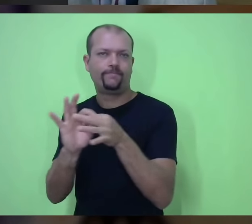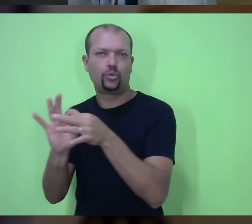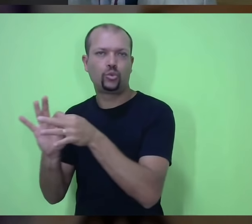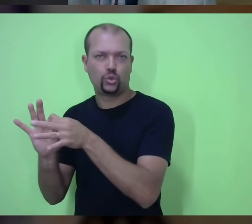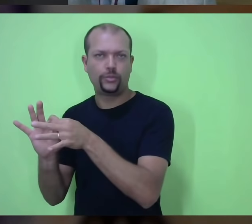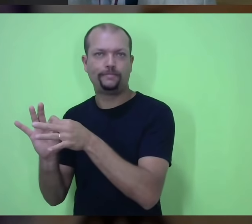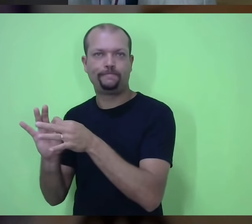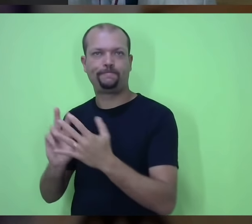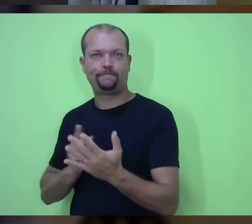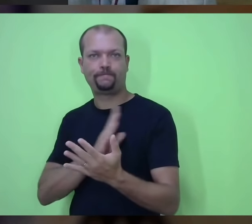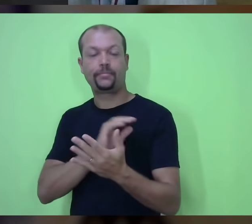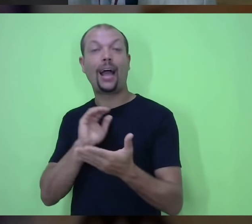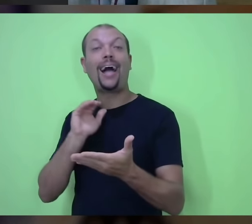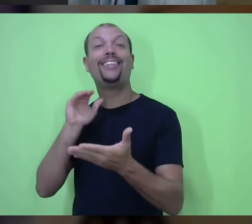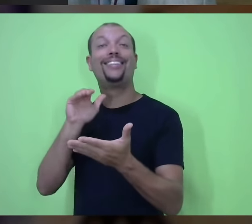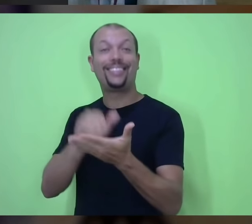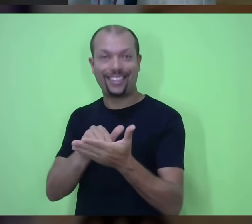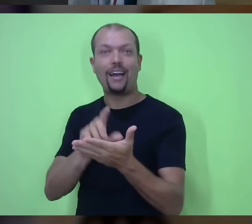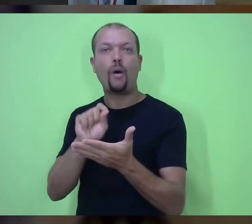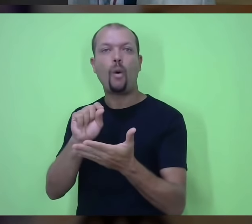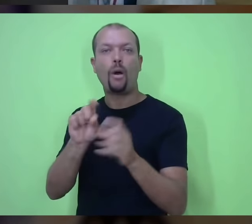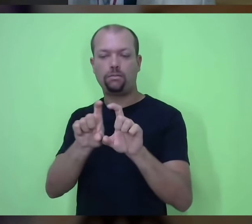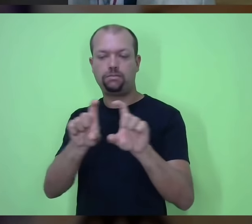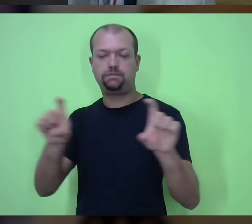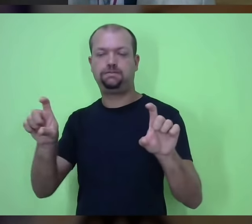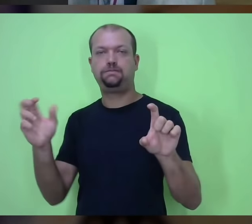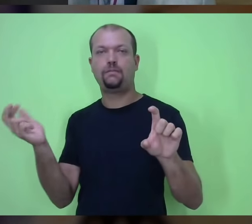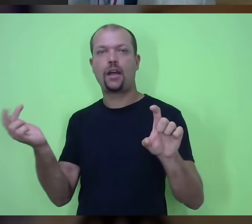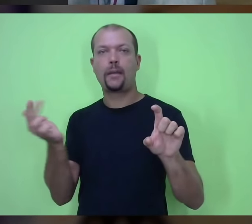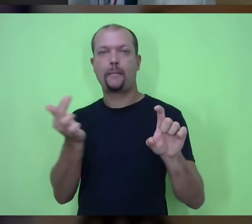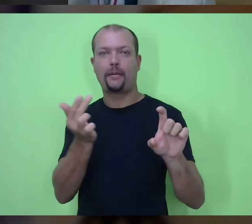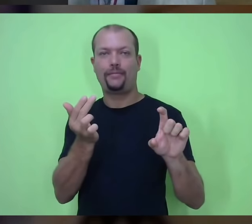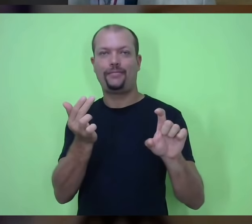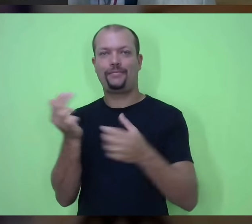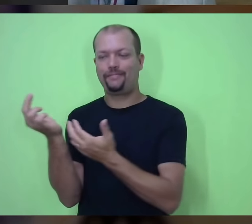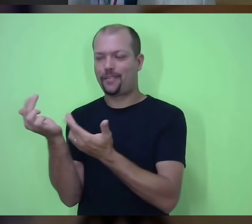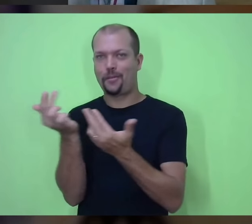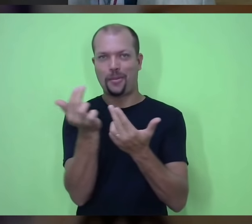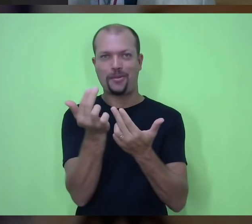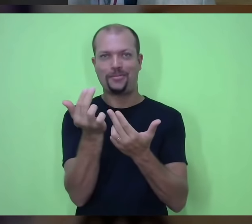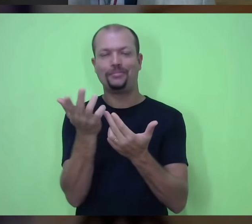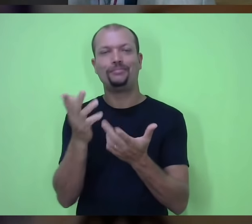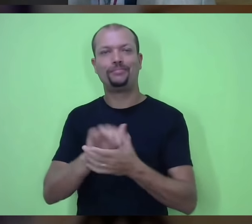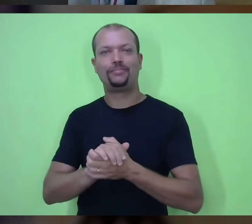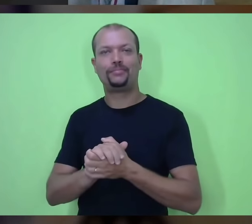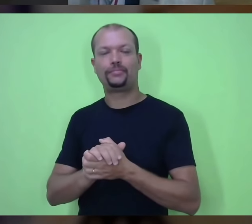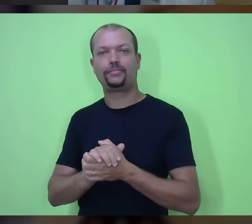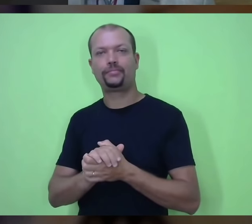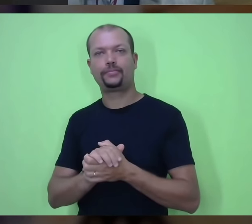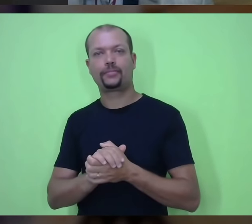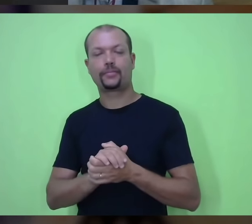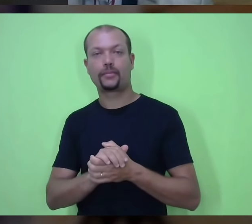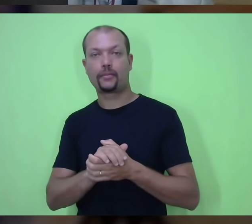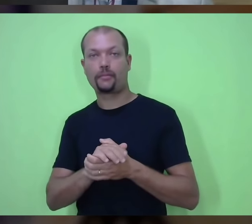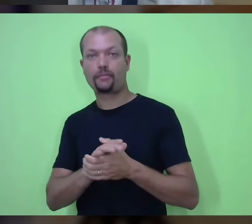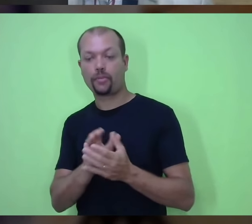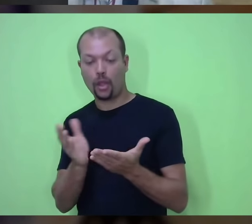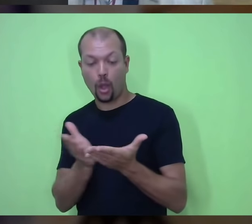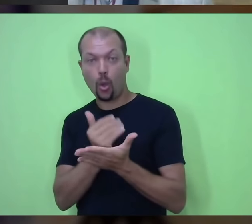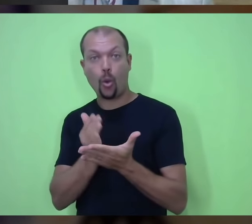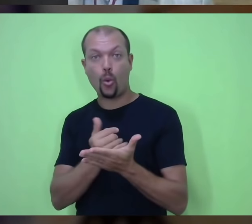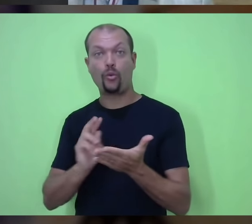construções dentro do livro até chegar a essa expressão "irmão", né? O livro de Deuteronômio, de